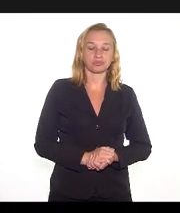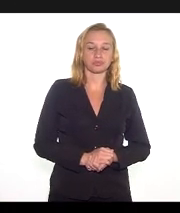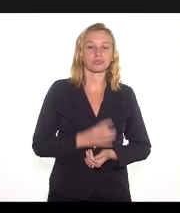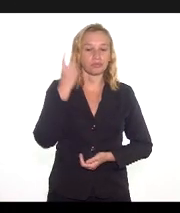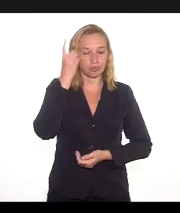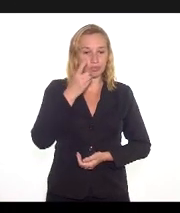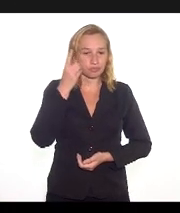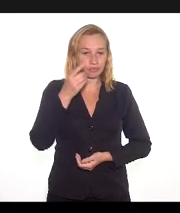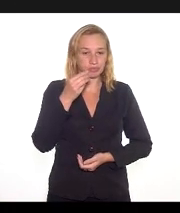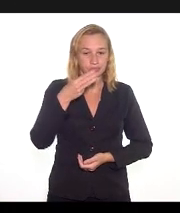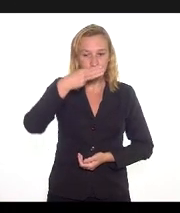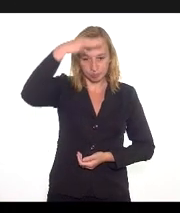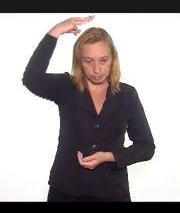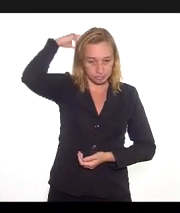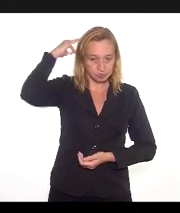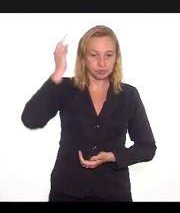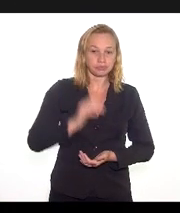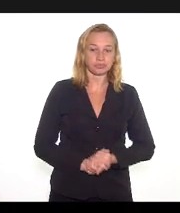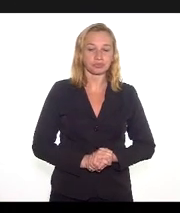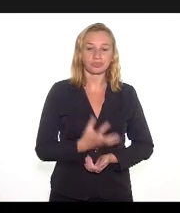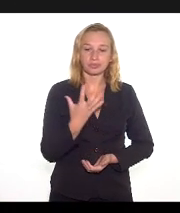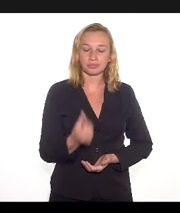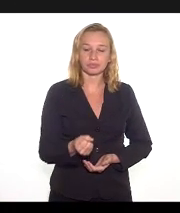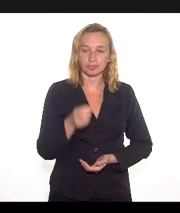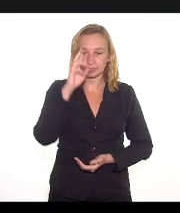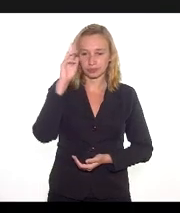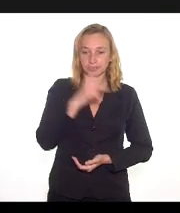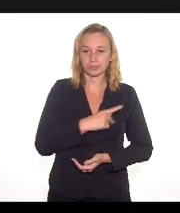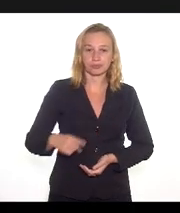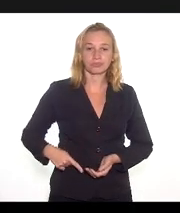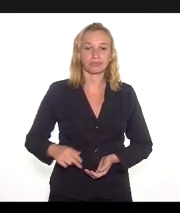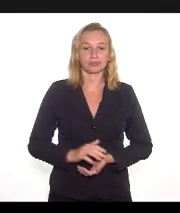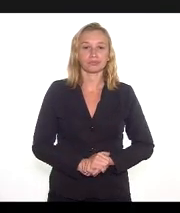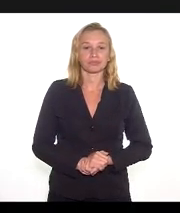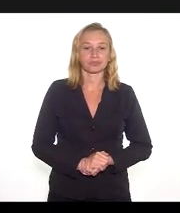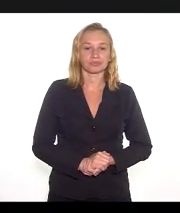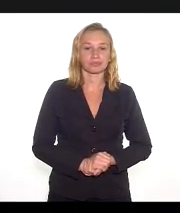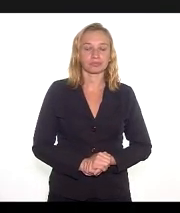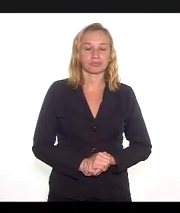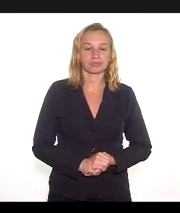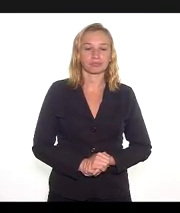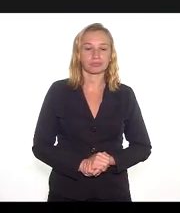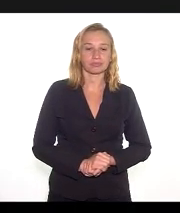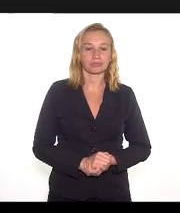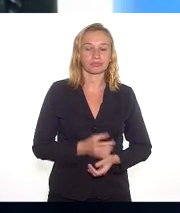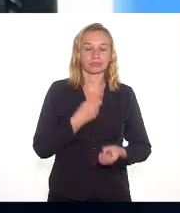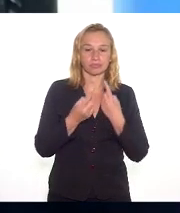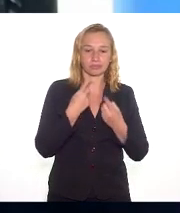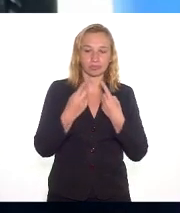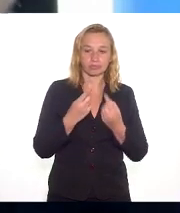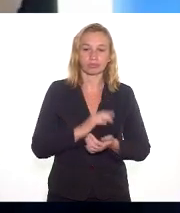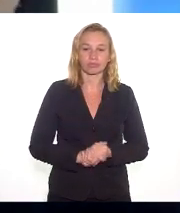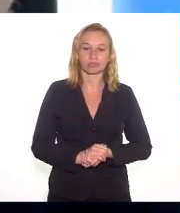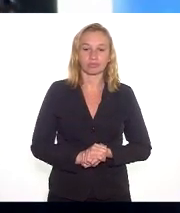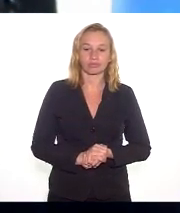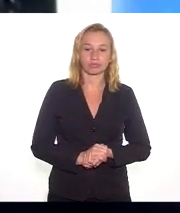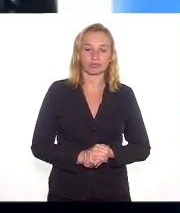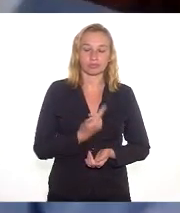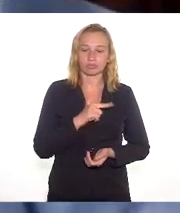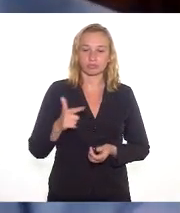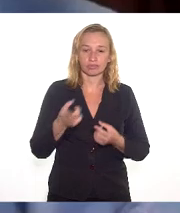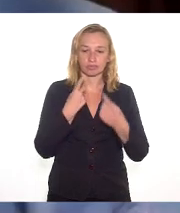Deputado Márcio Pacheco. Favorável, presidente. Com os pareceres emitidos em discussão.